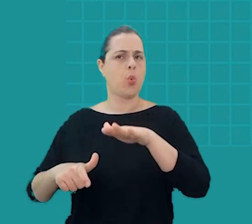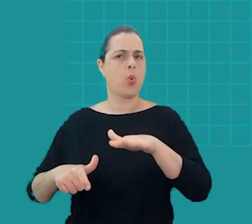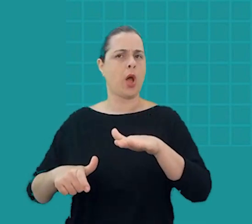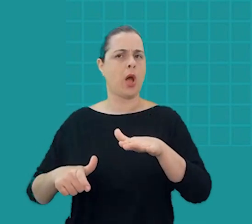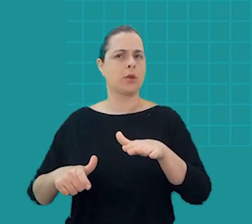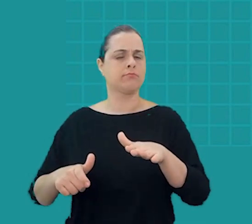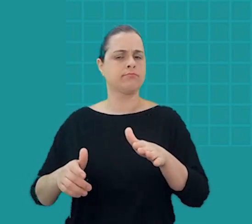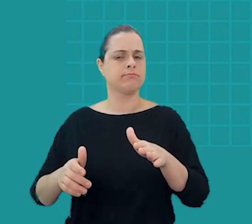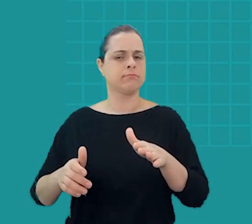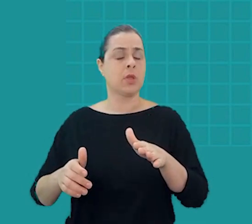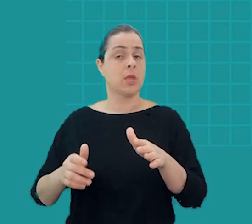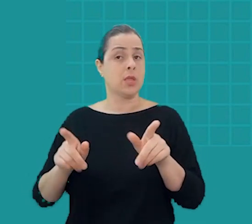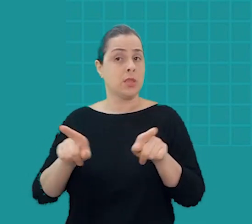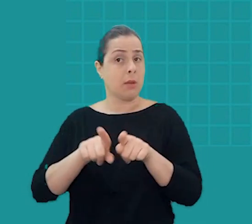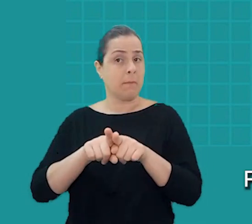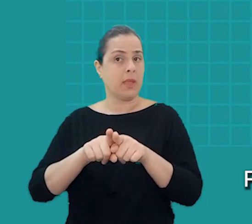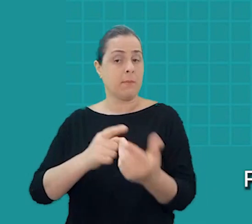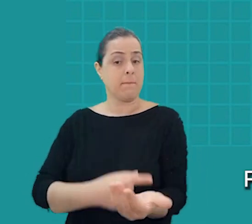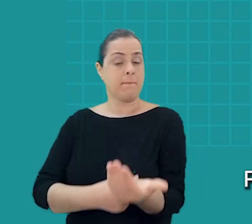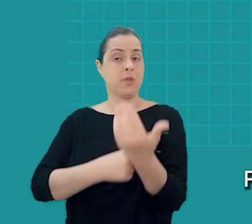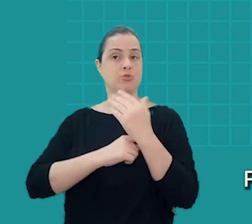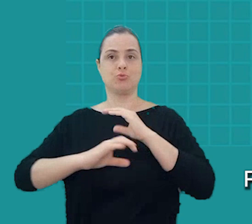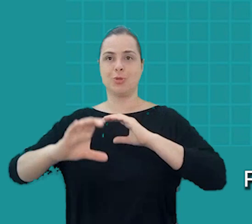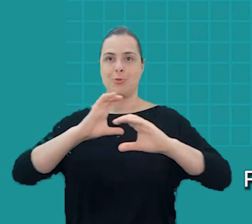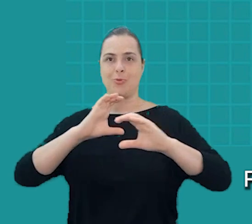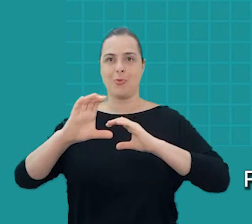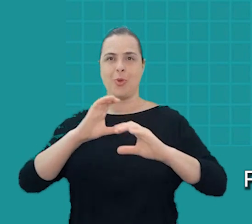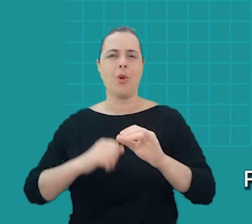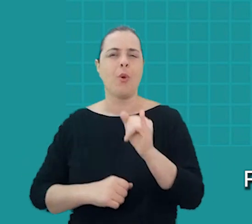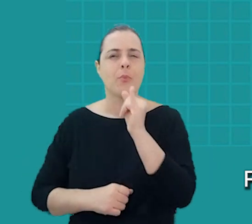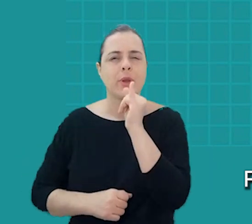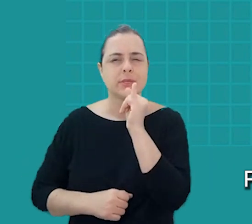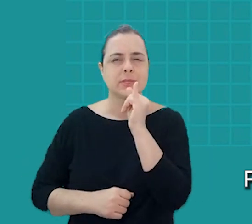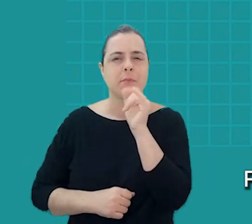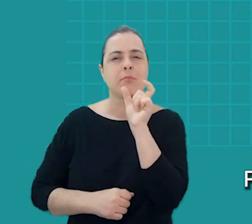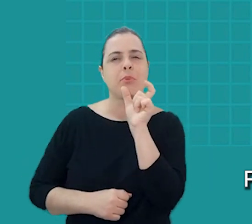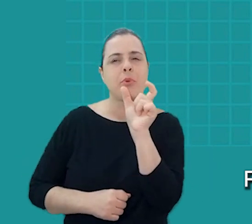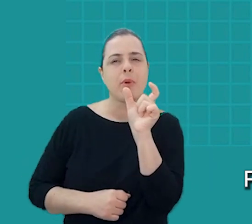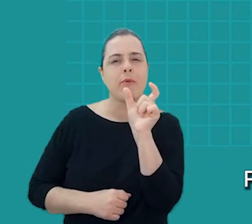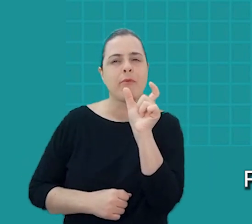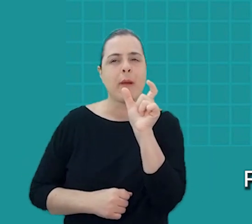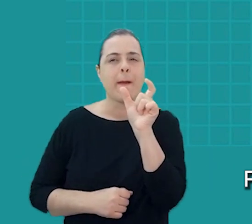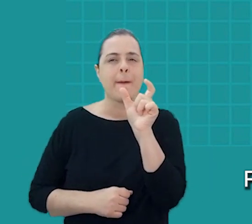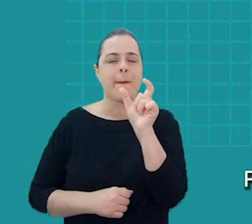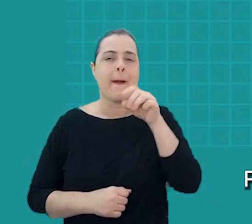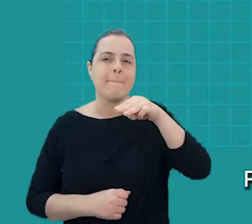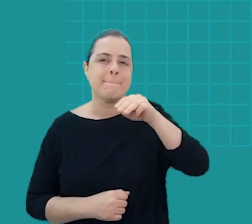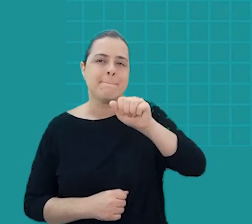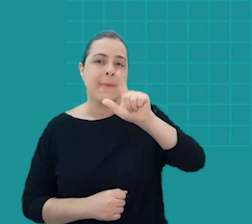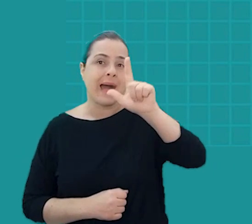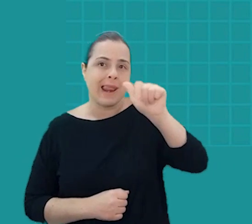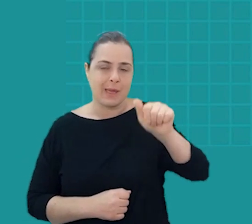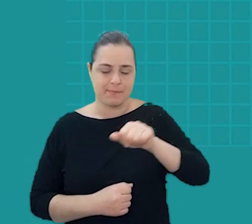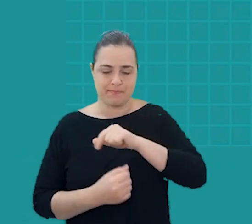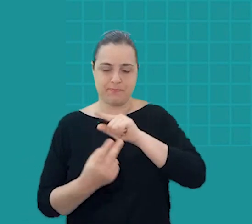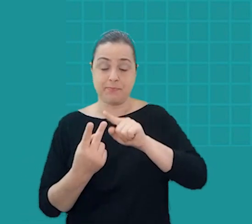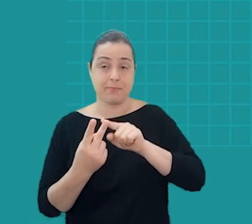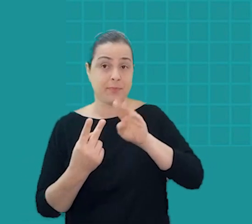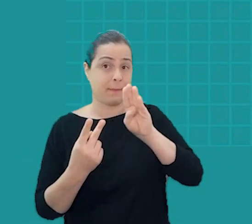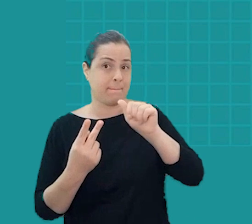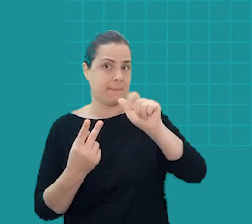na comunicação. Como assim na comunicação? Palavras como mala, bala, corpo,